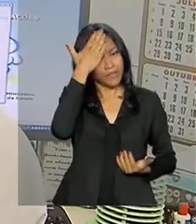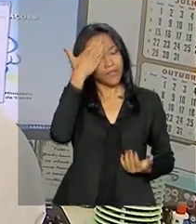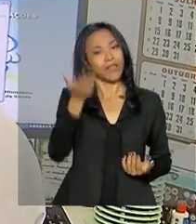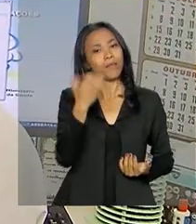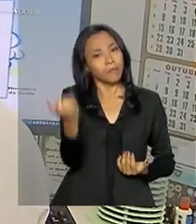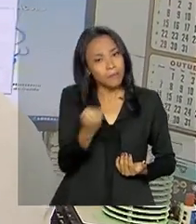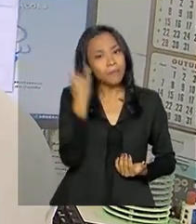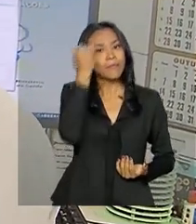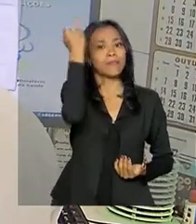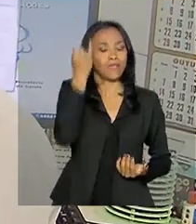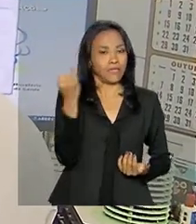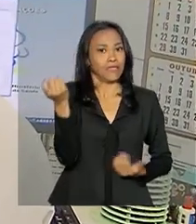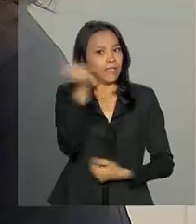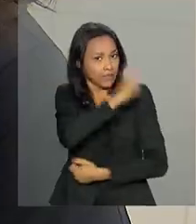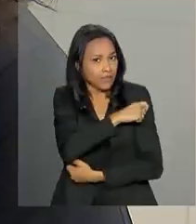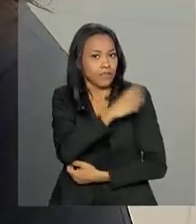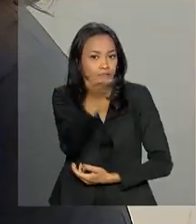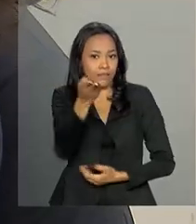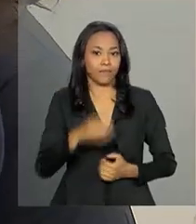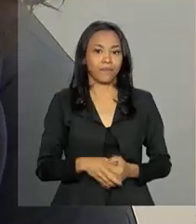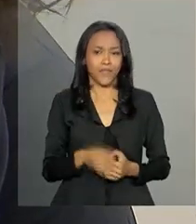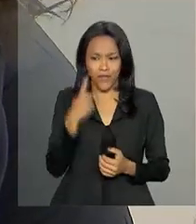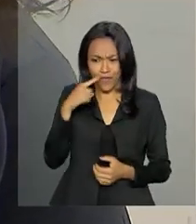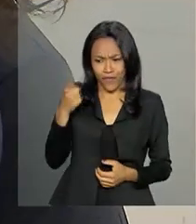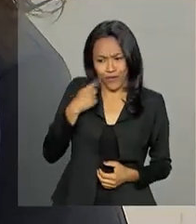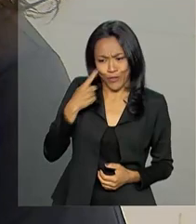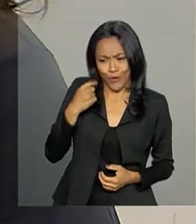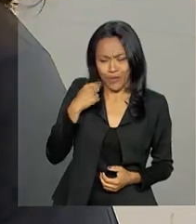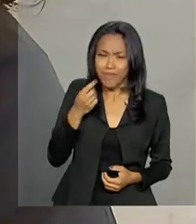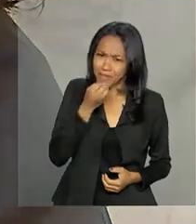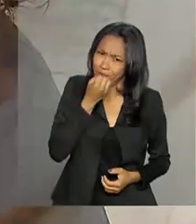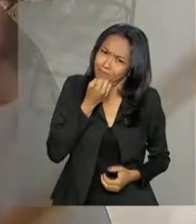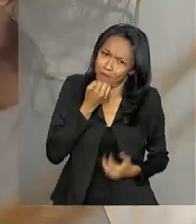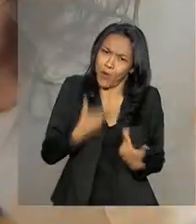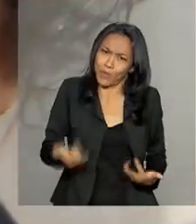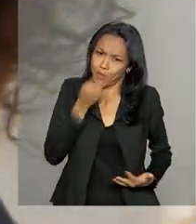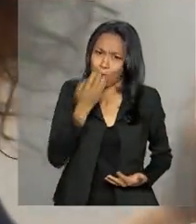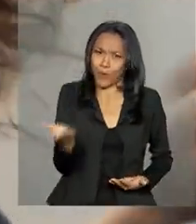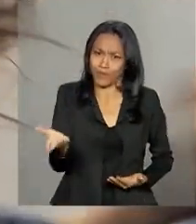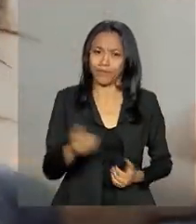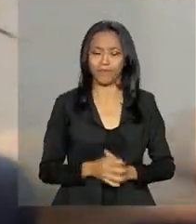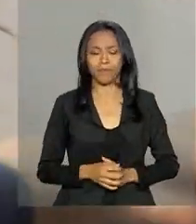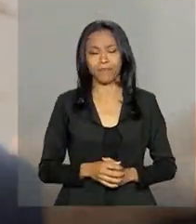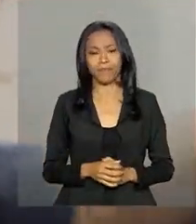a importância das vacinas. A gente vê o filho chorando assim, mas a gente sabe que é uma coisa boa, né?